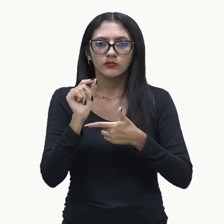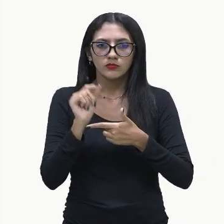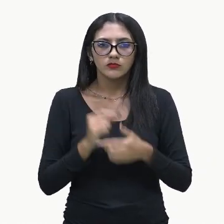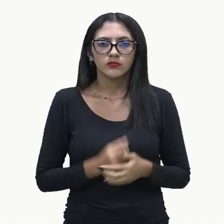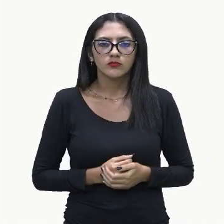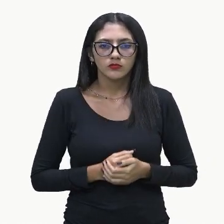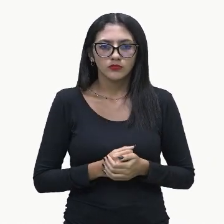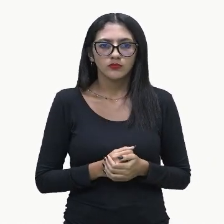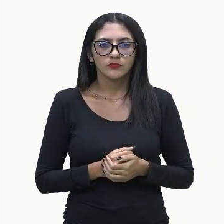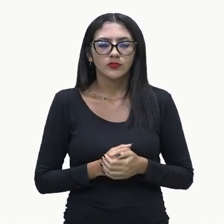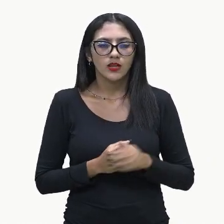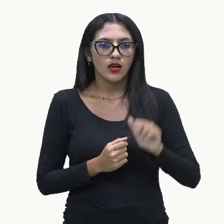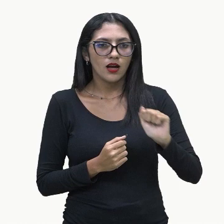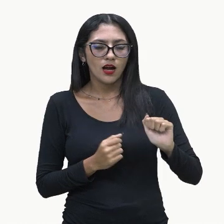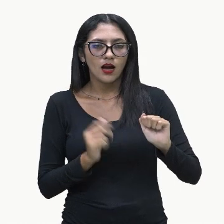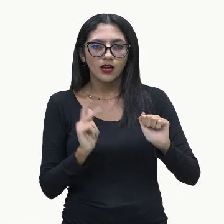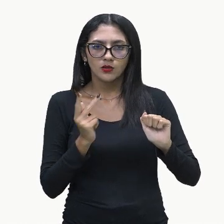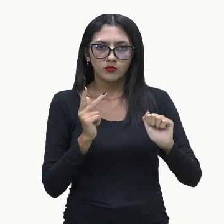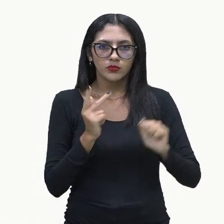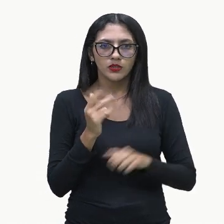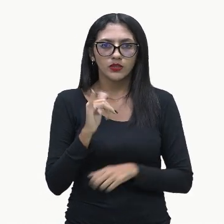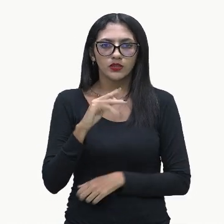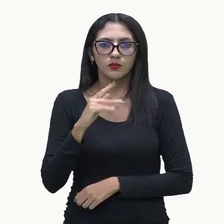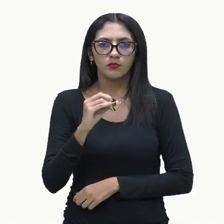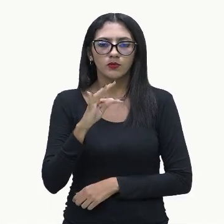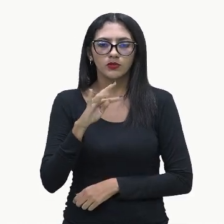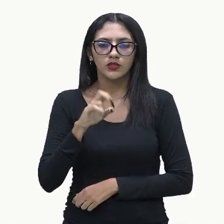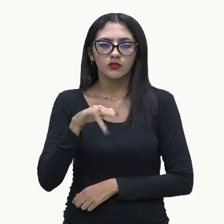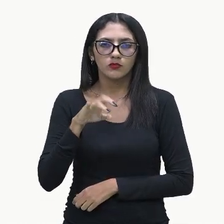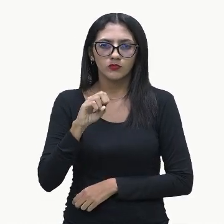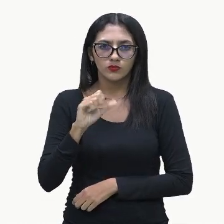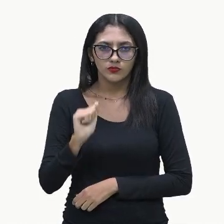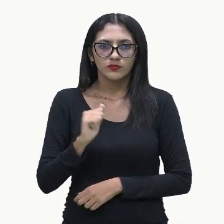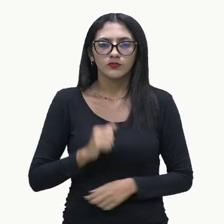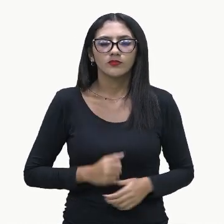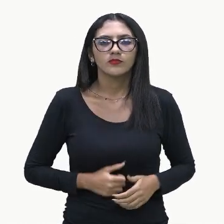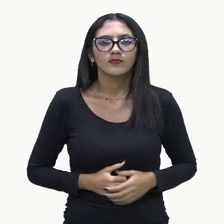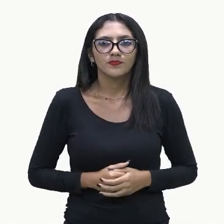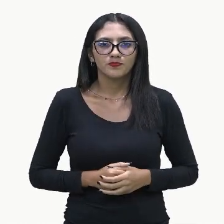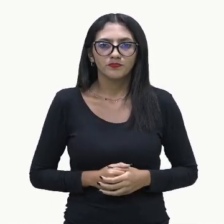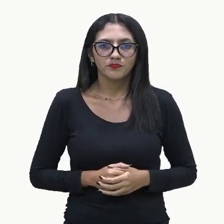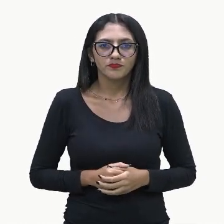7. Tudo bem? Vamos aqui a mais um exemplo. Ó.